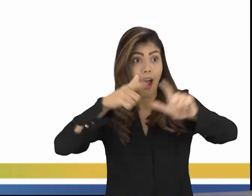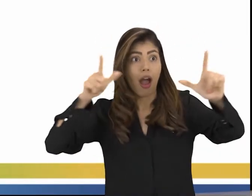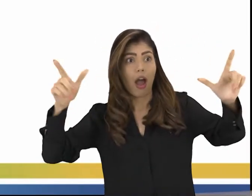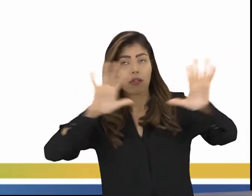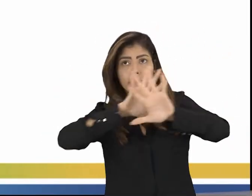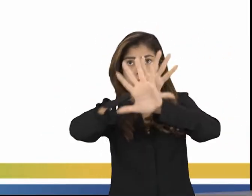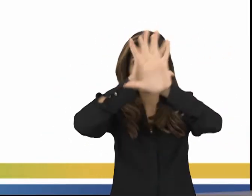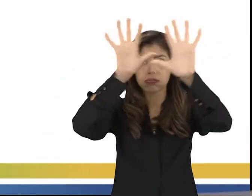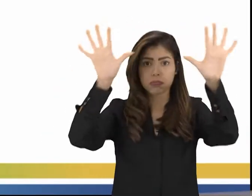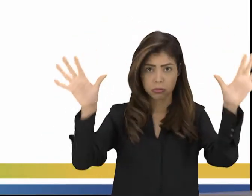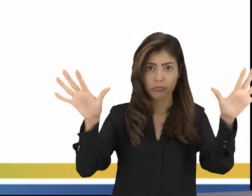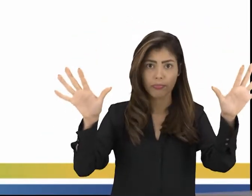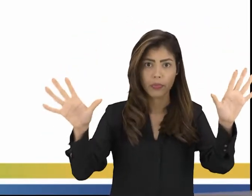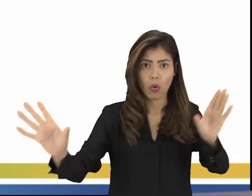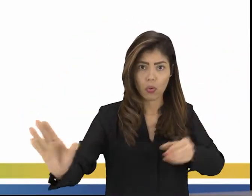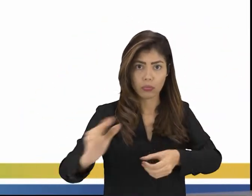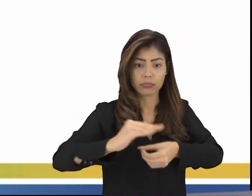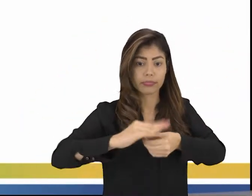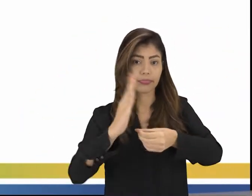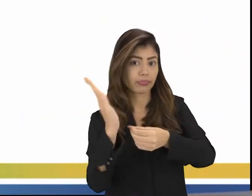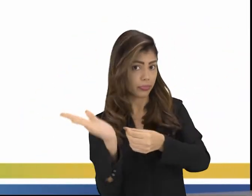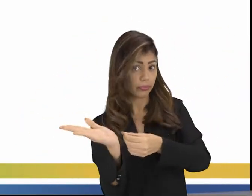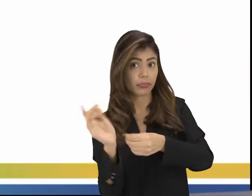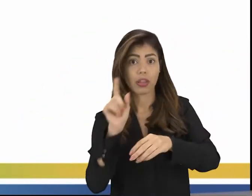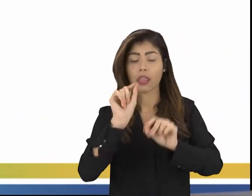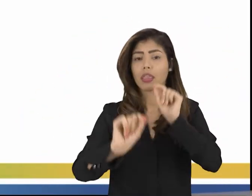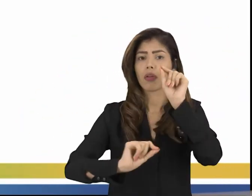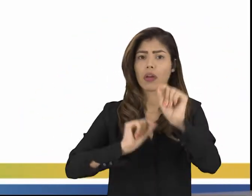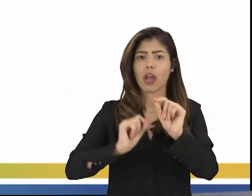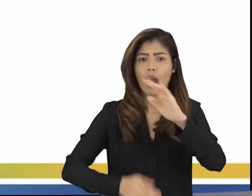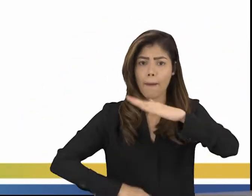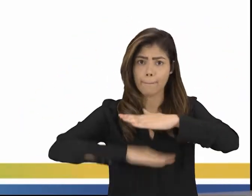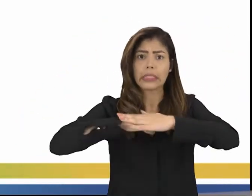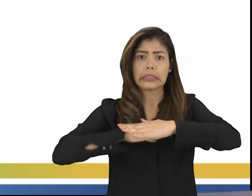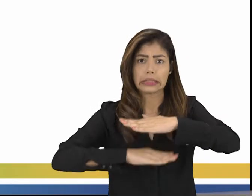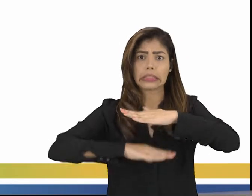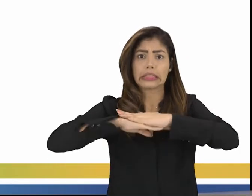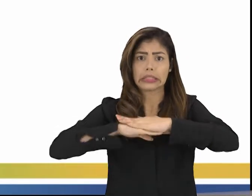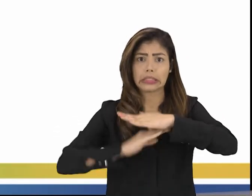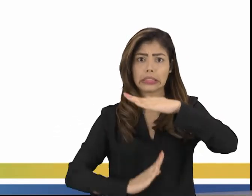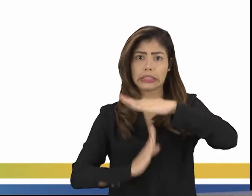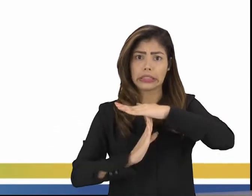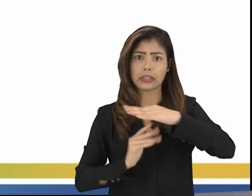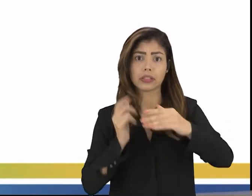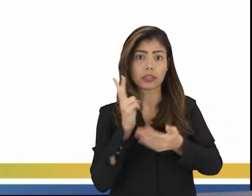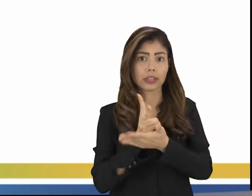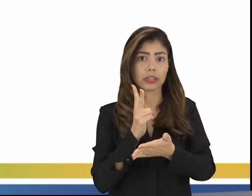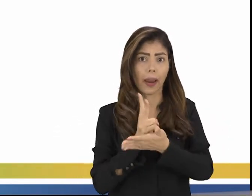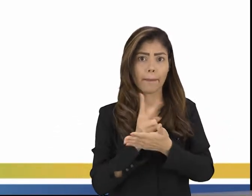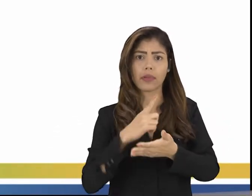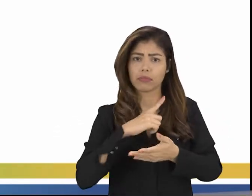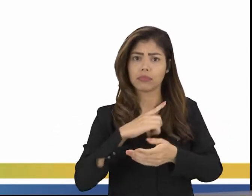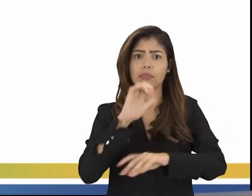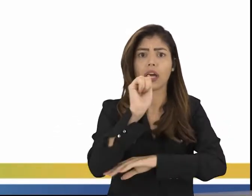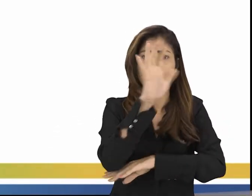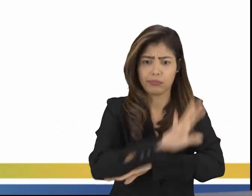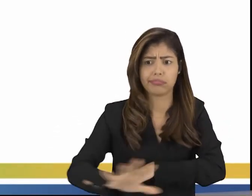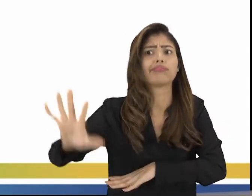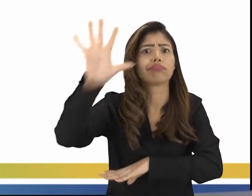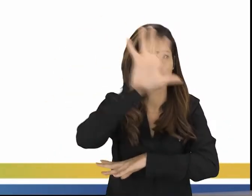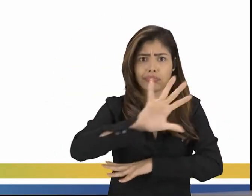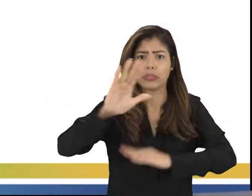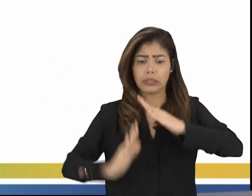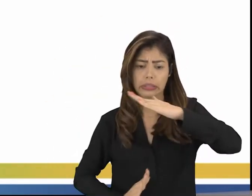ou num frasco destampado, nós temos apenas a pressão atmosférica incidindo força ali, para que essas moléculas elas não